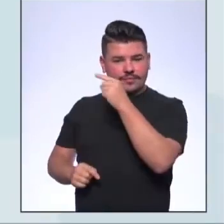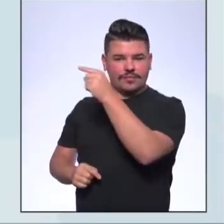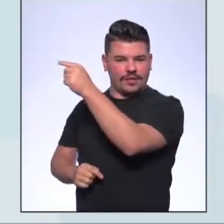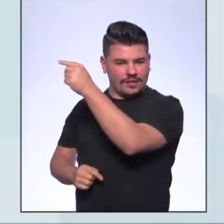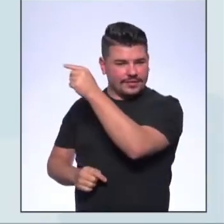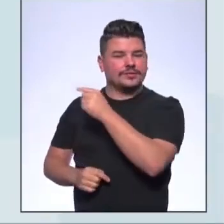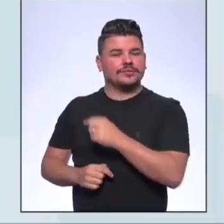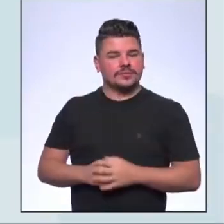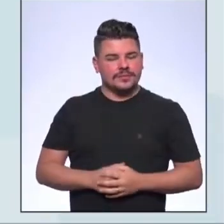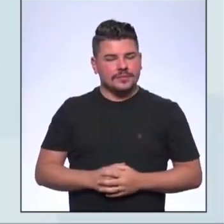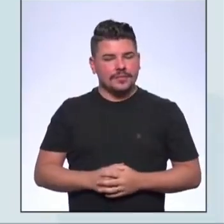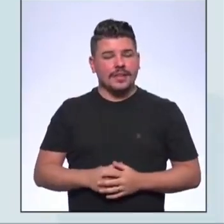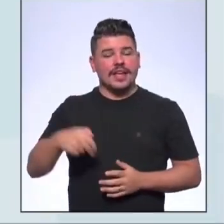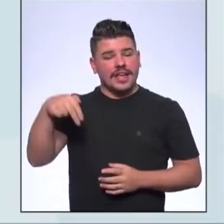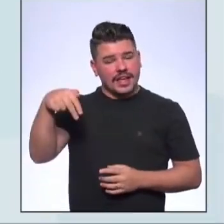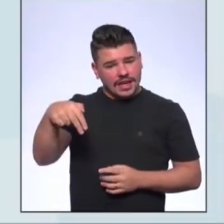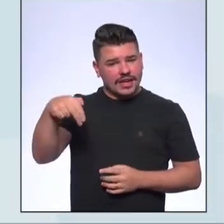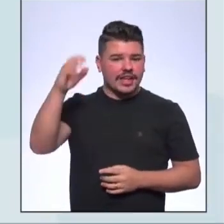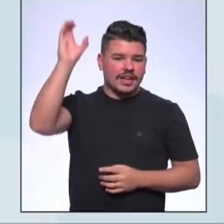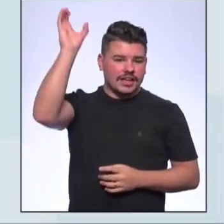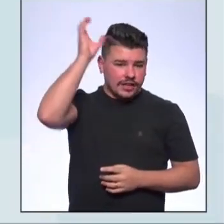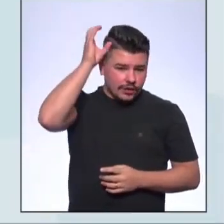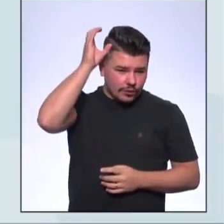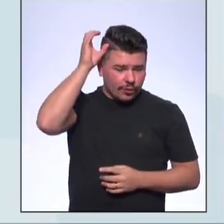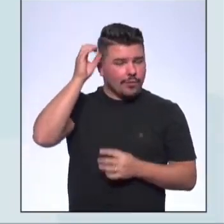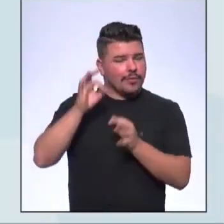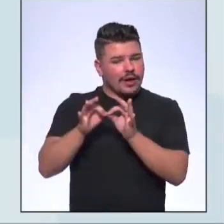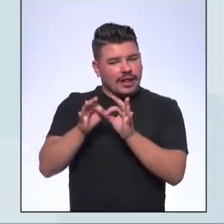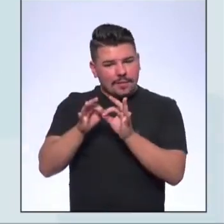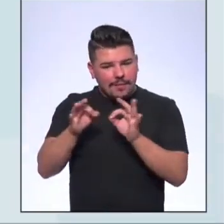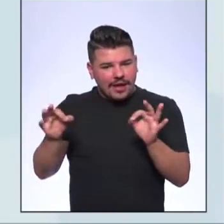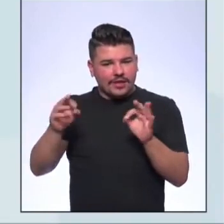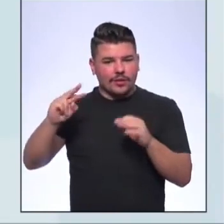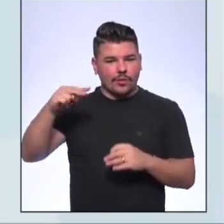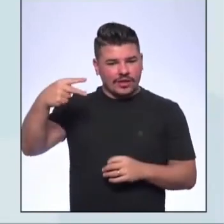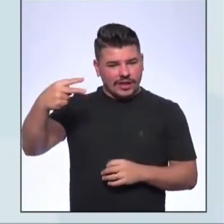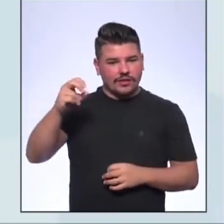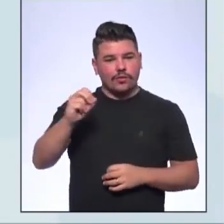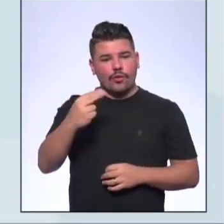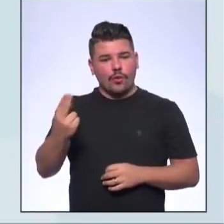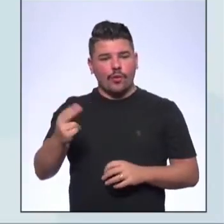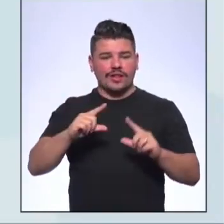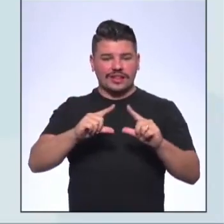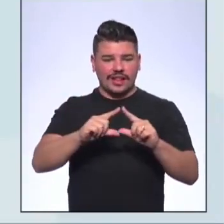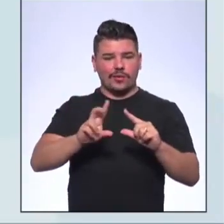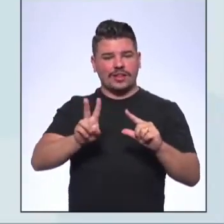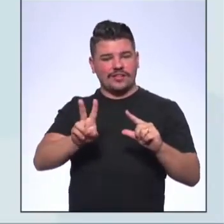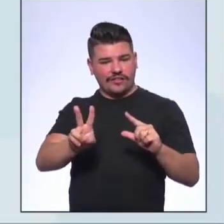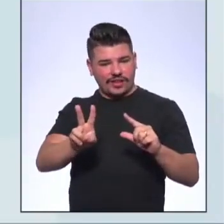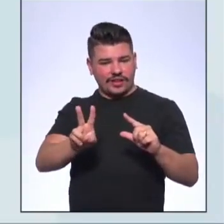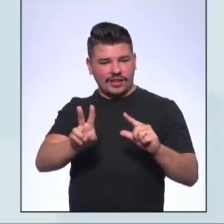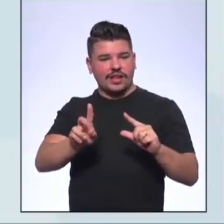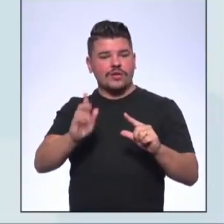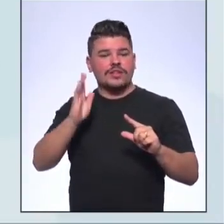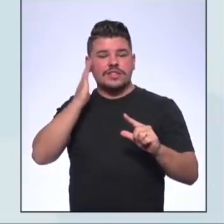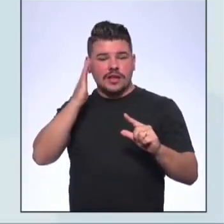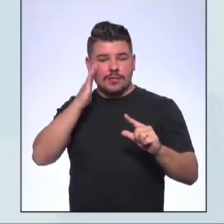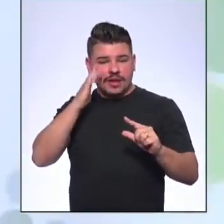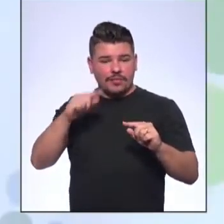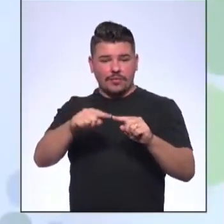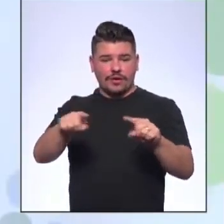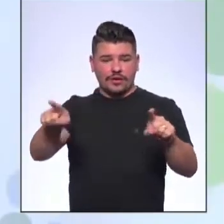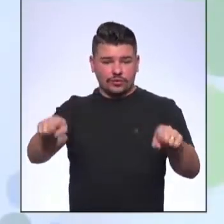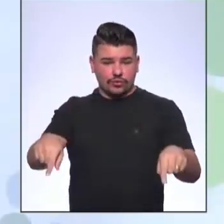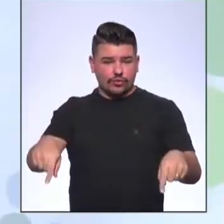eu posso trabalhar como Newton por metro quadrado, tá? E o ΔV, eu vou trabalhar, por exemplo, a gente pode trabalhar muito em metros cúbicos, ou